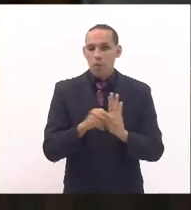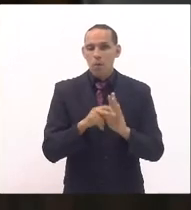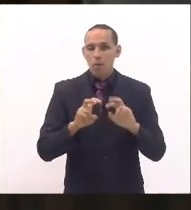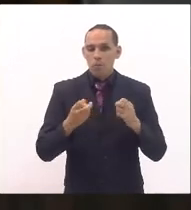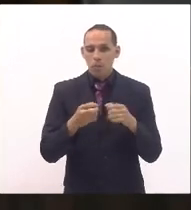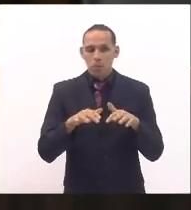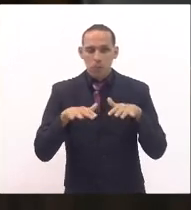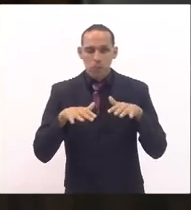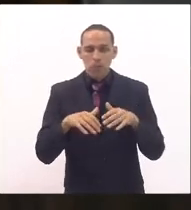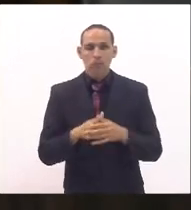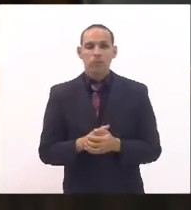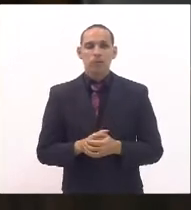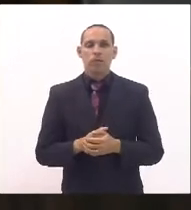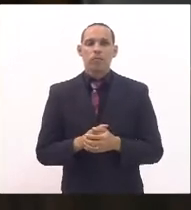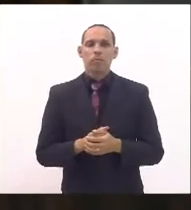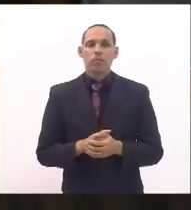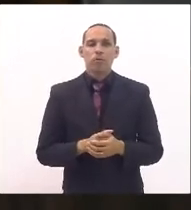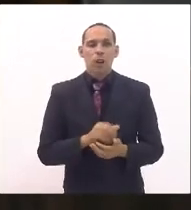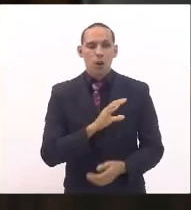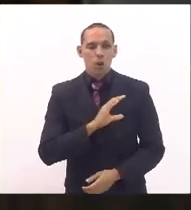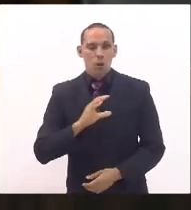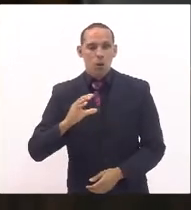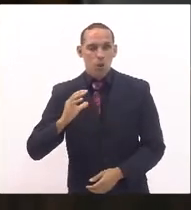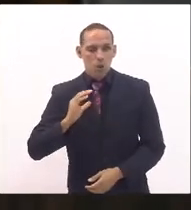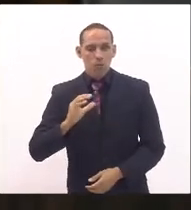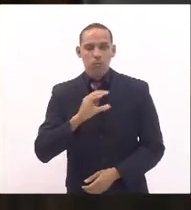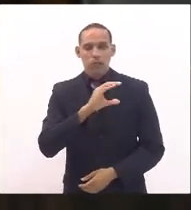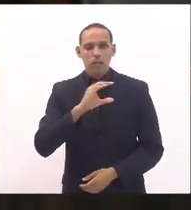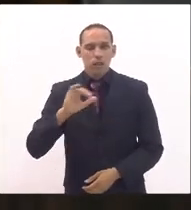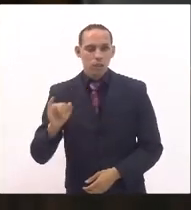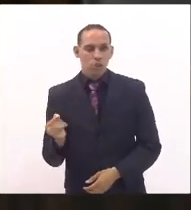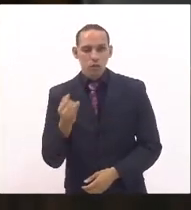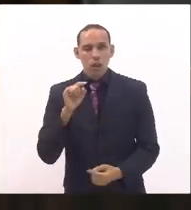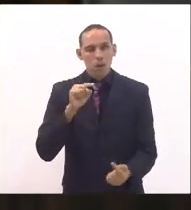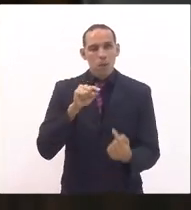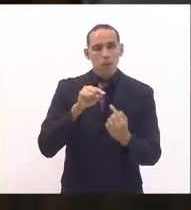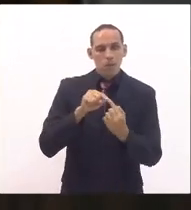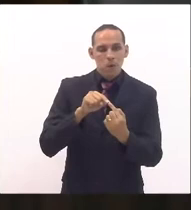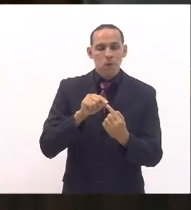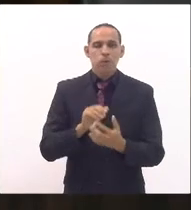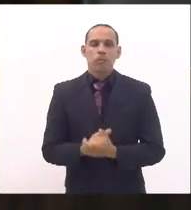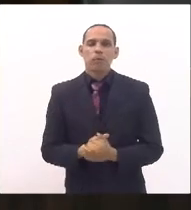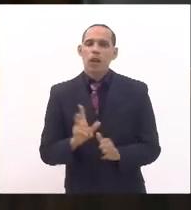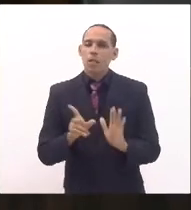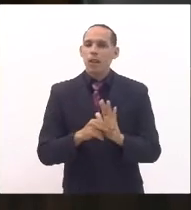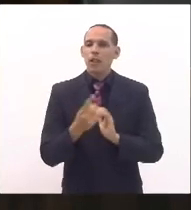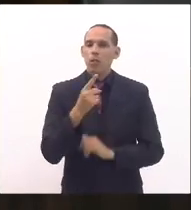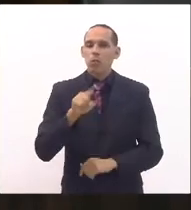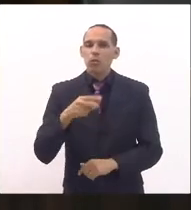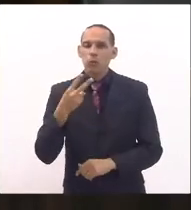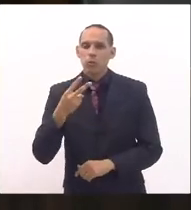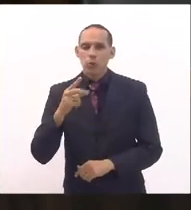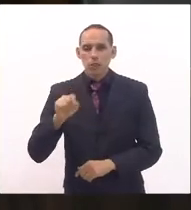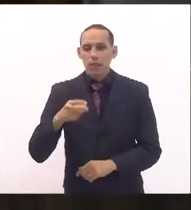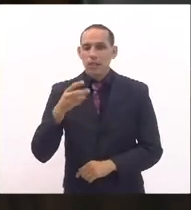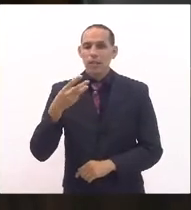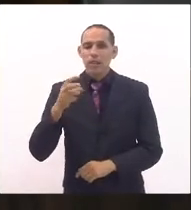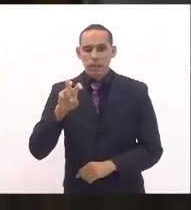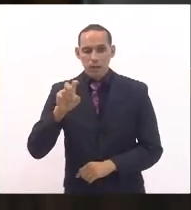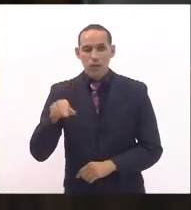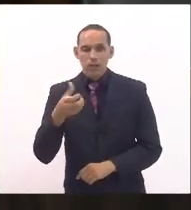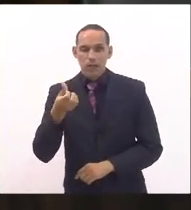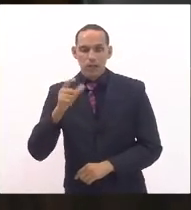plenário das comissões de Constituição e Justiça, favorável, das emendas 1, 2, 5, 6 e